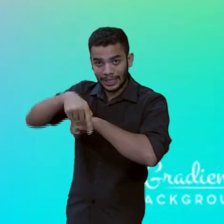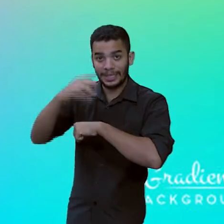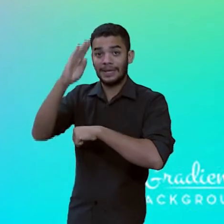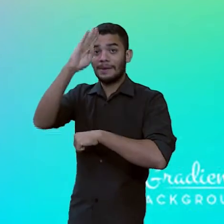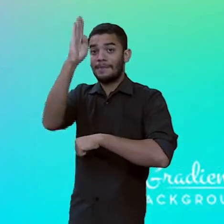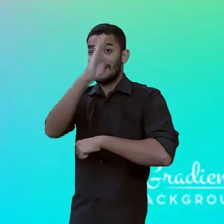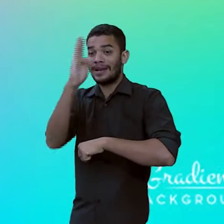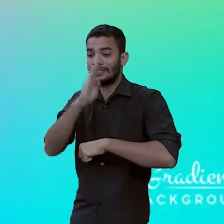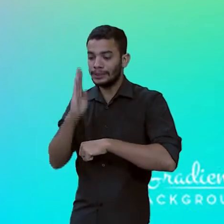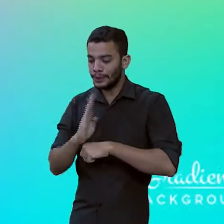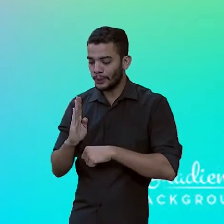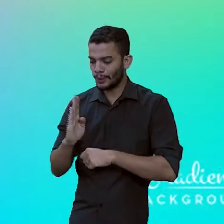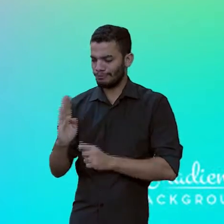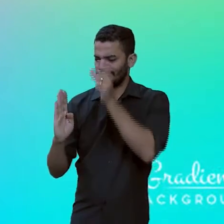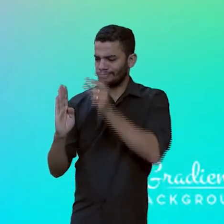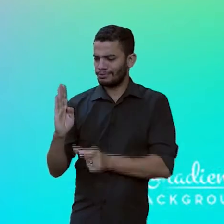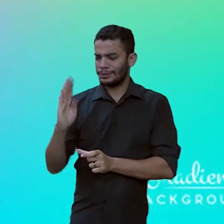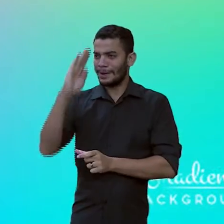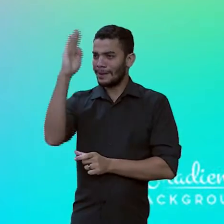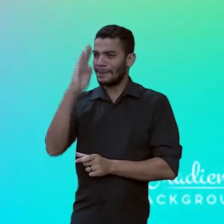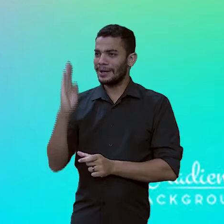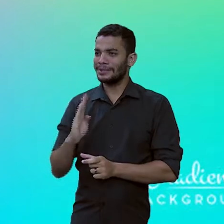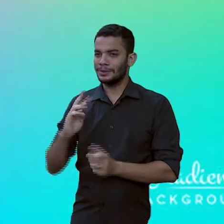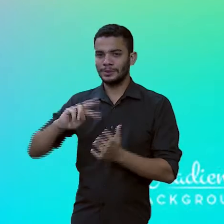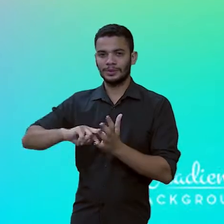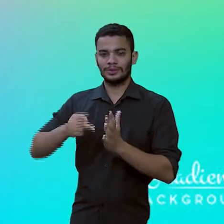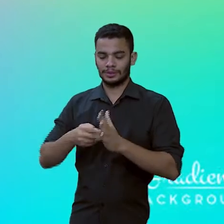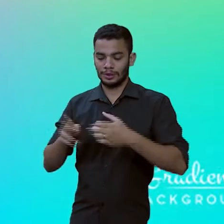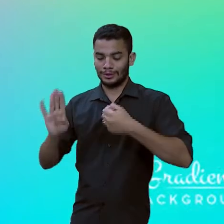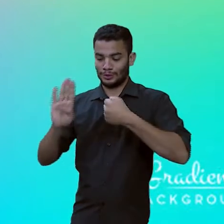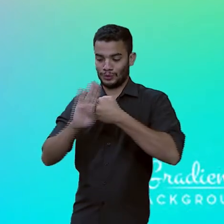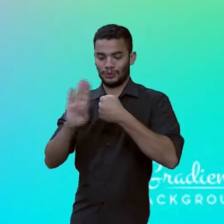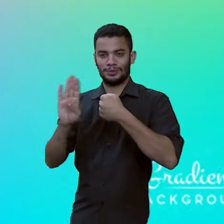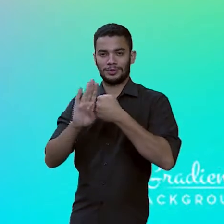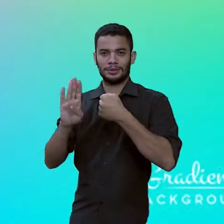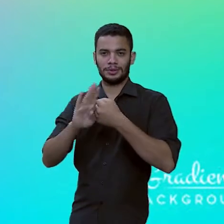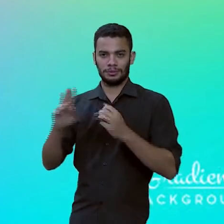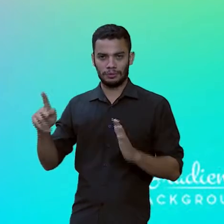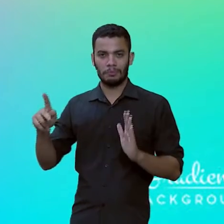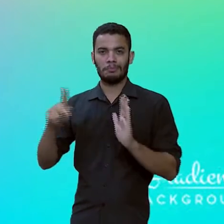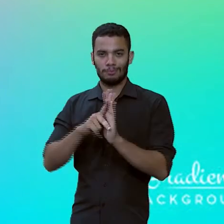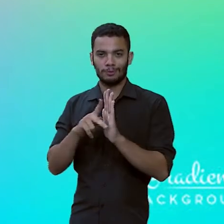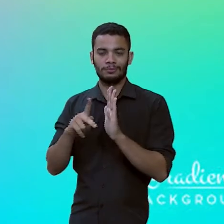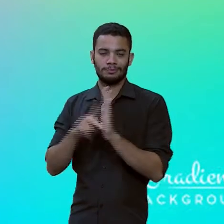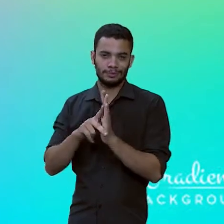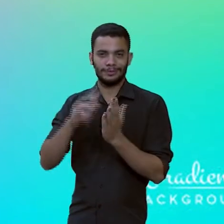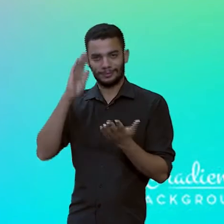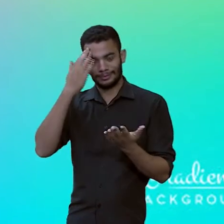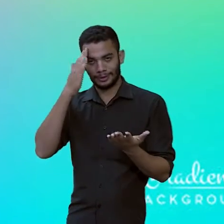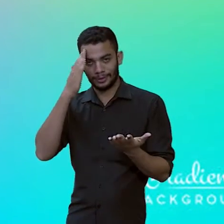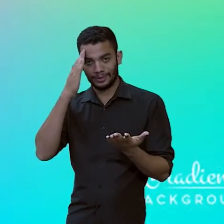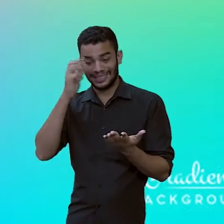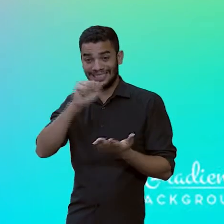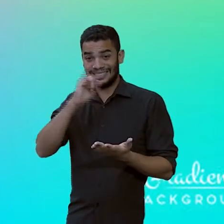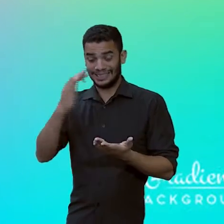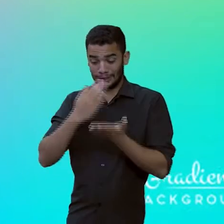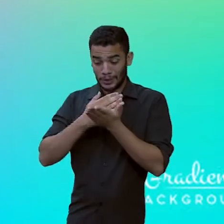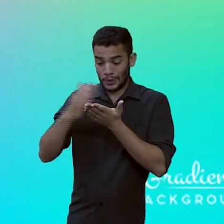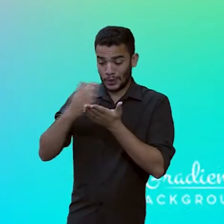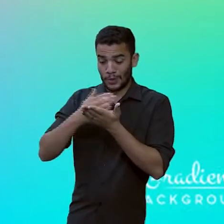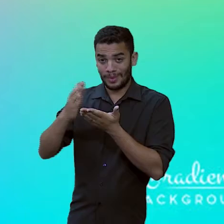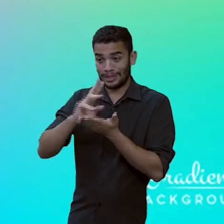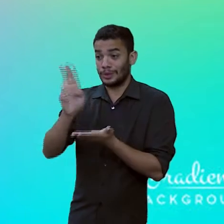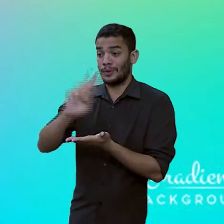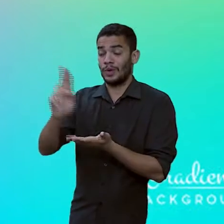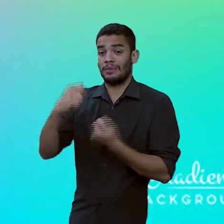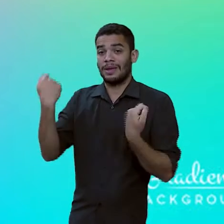substantivo próprio. Então, o que nós temos que fazer? Iniciamos com a letra inicial maiúscula. Sofia, Sofia